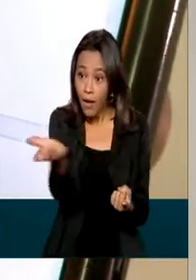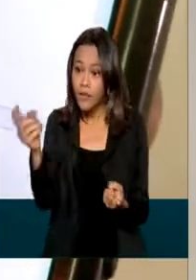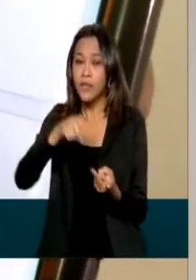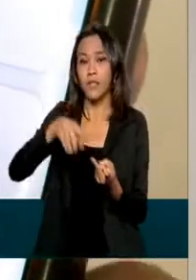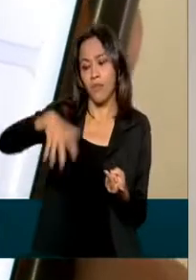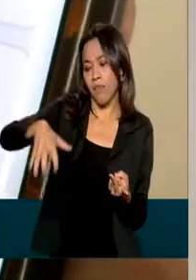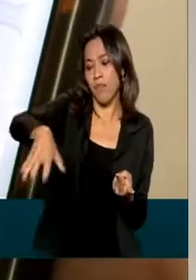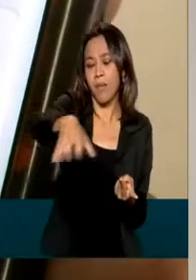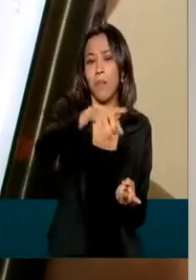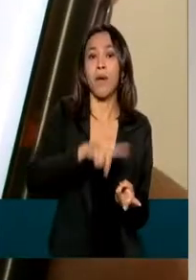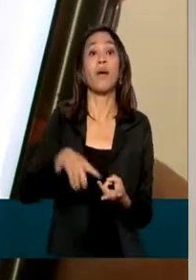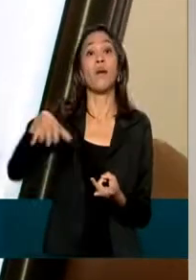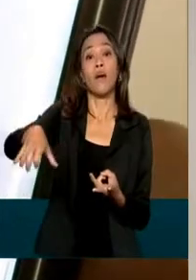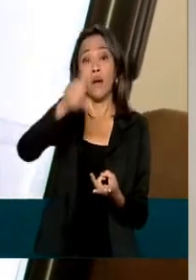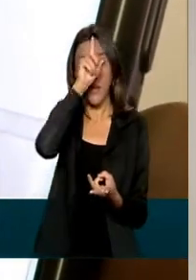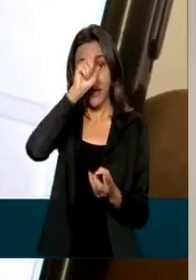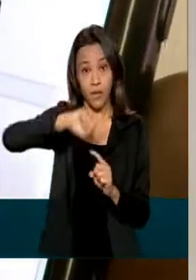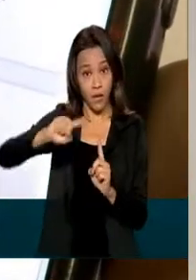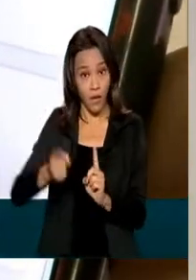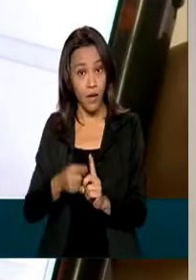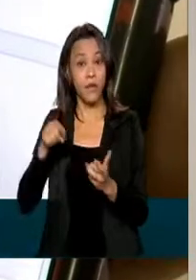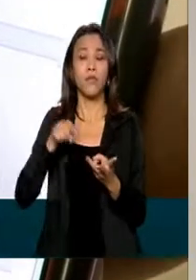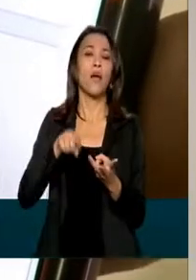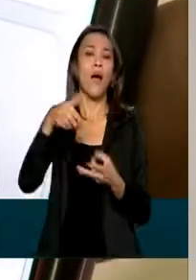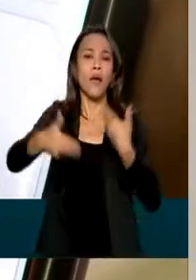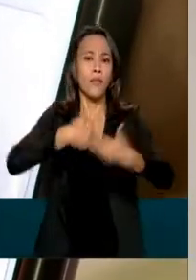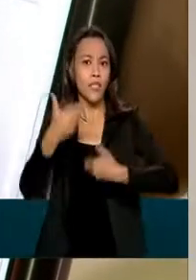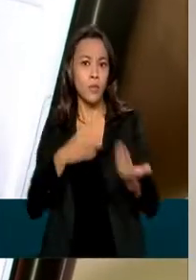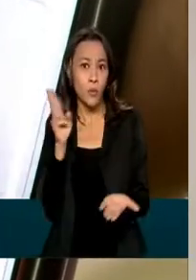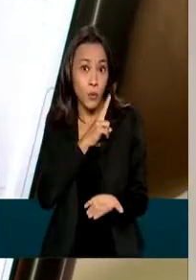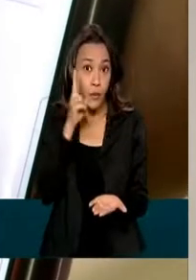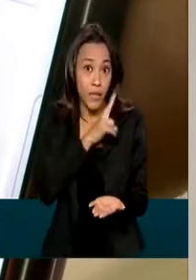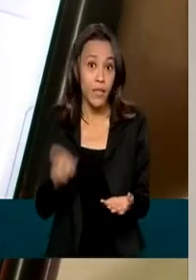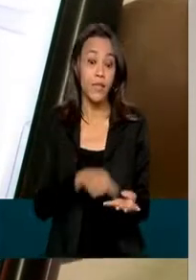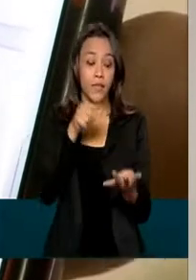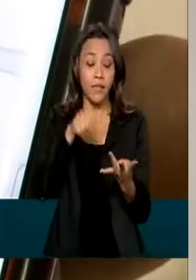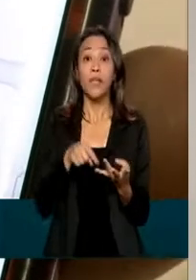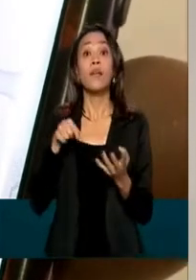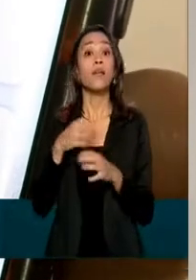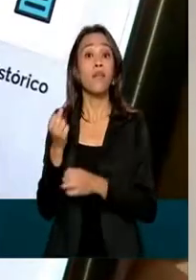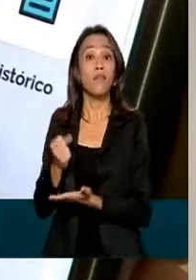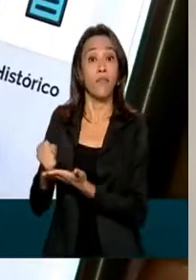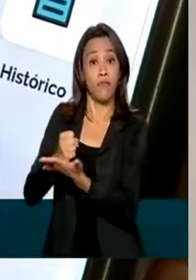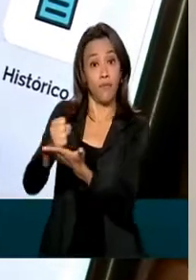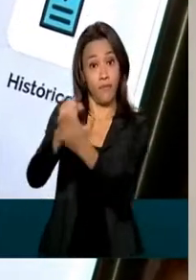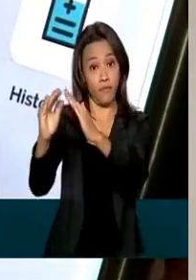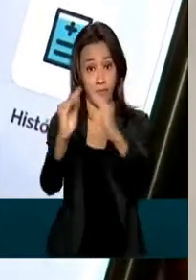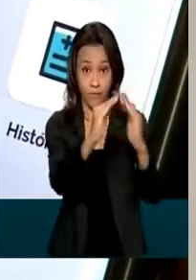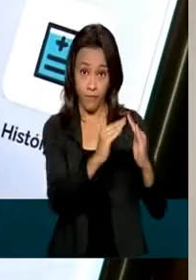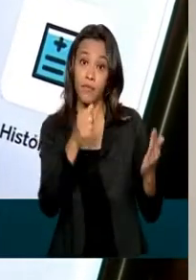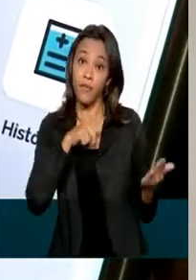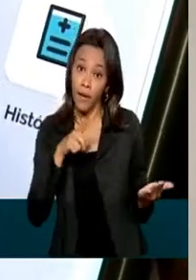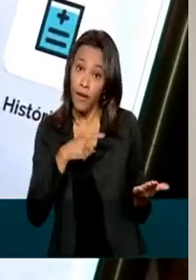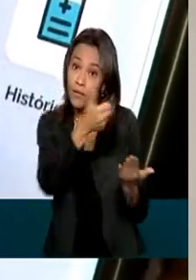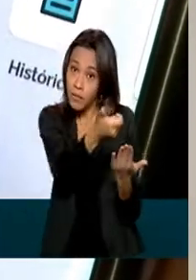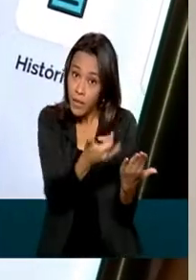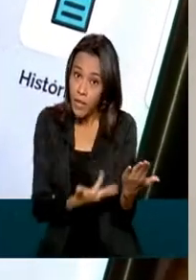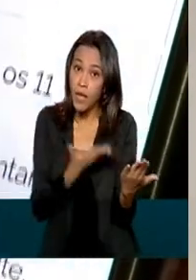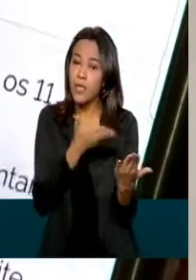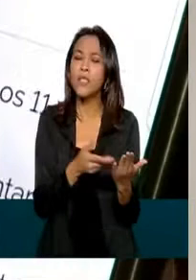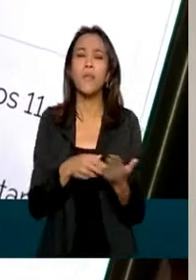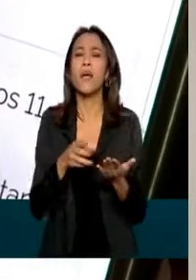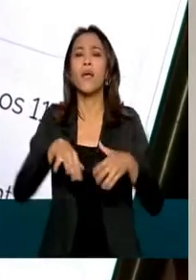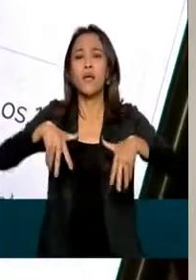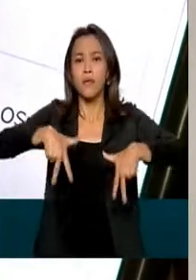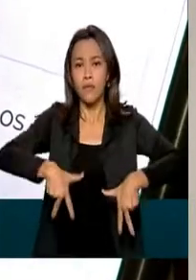saúde, maternidades, atendimentos de urgência e farmácias populares. E ainda orienta sobre